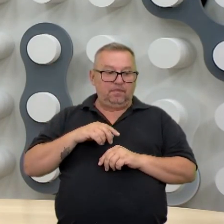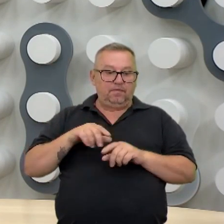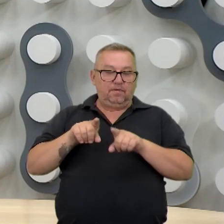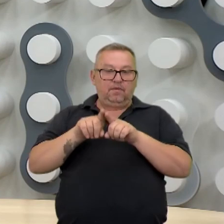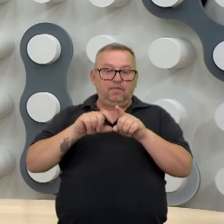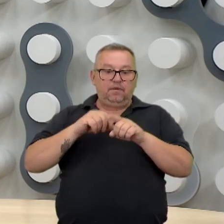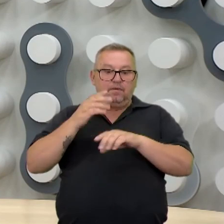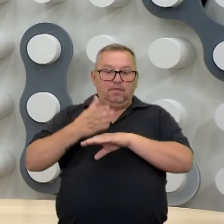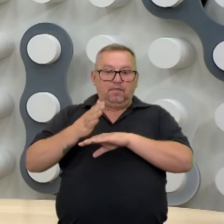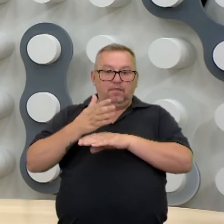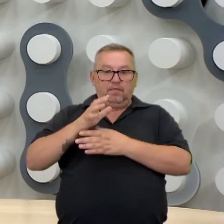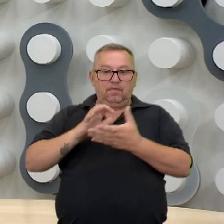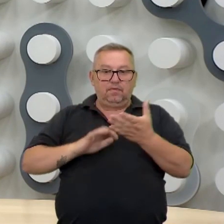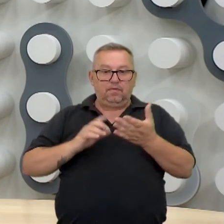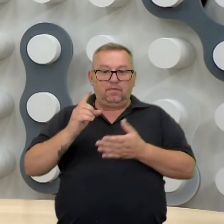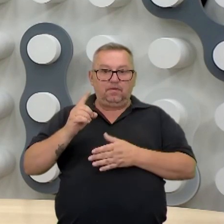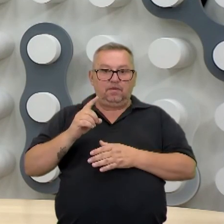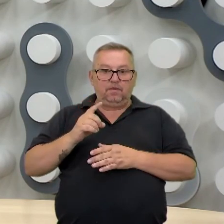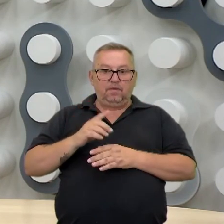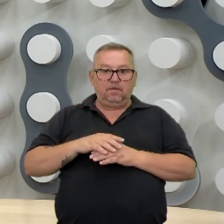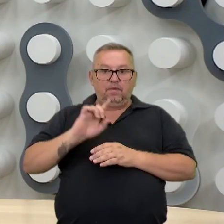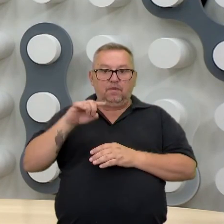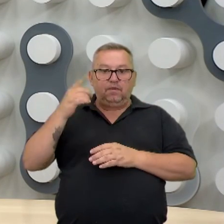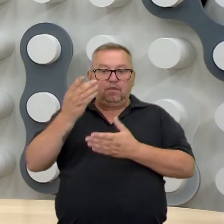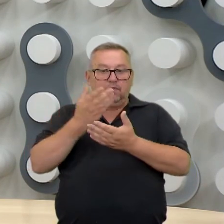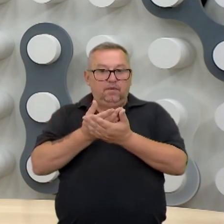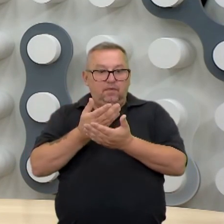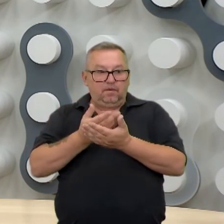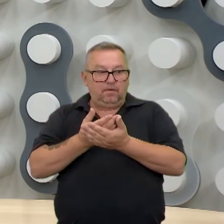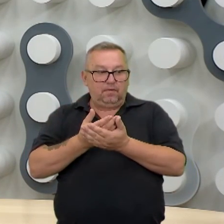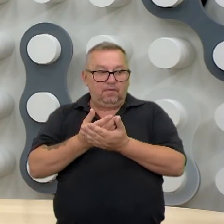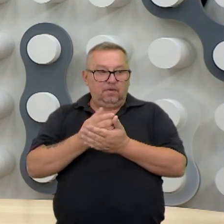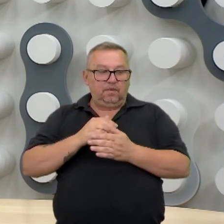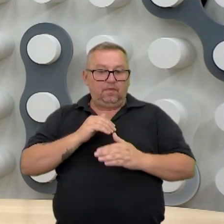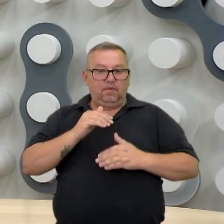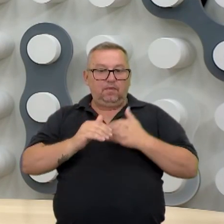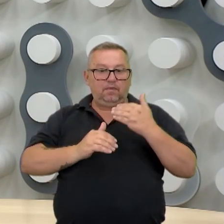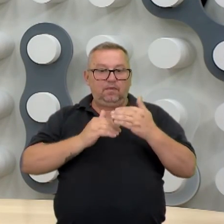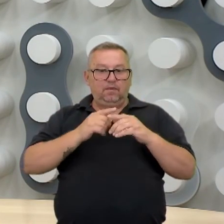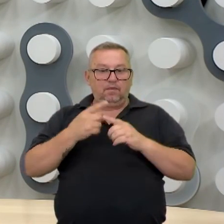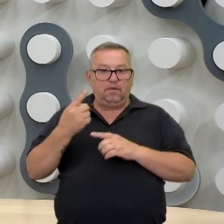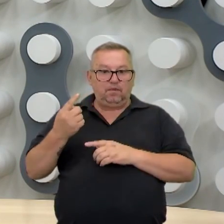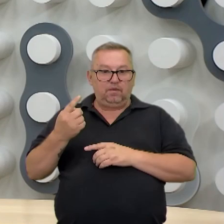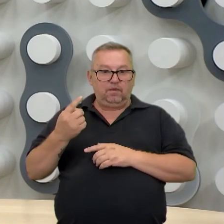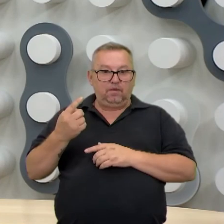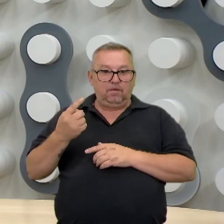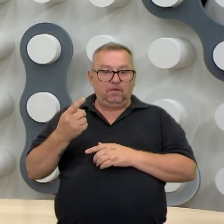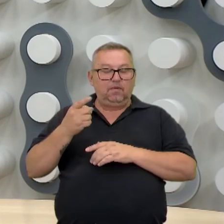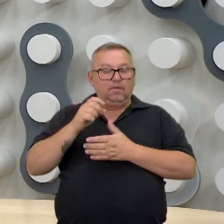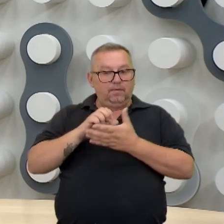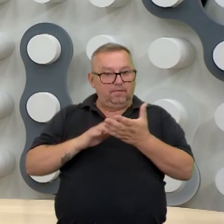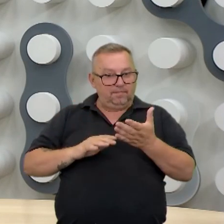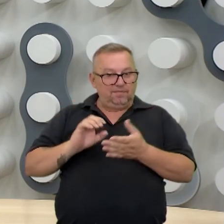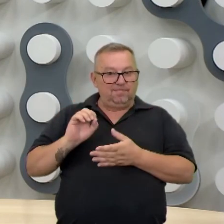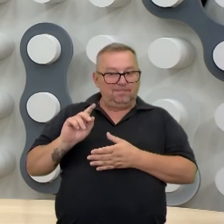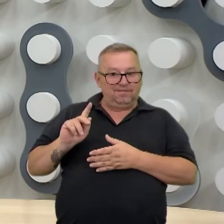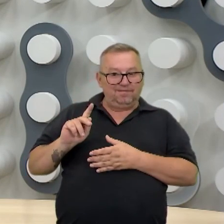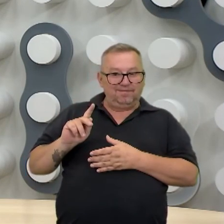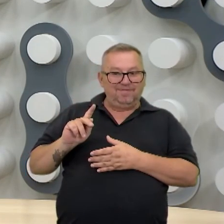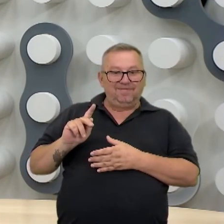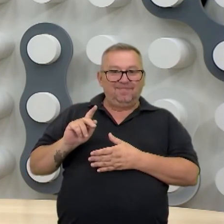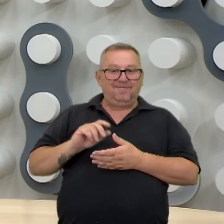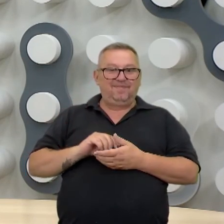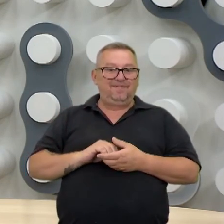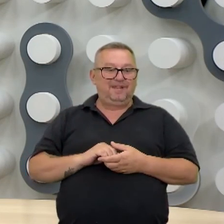atividade 1, nós vamos entrar aí já na próxima aula com desenvolvimento 1 dessa atividade 1, desse componente 3 aí